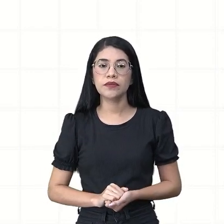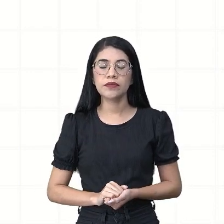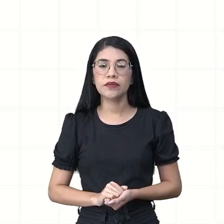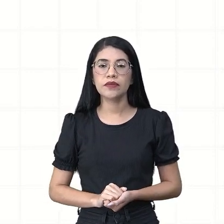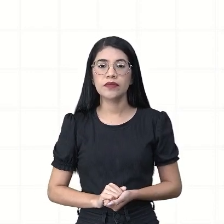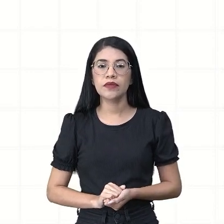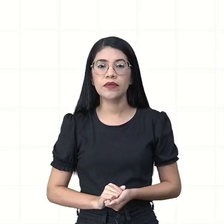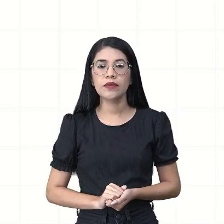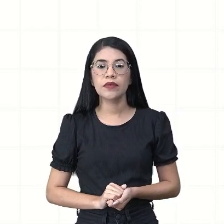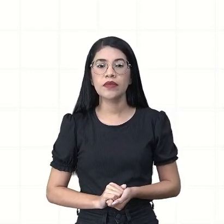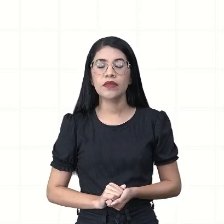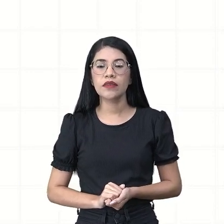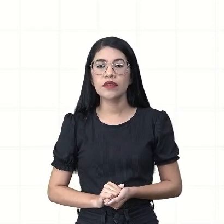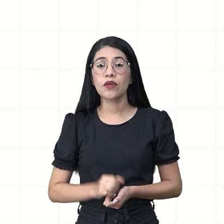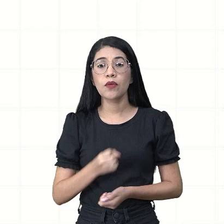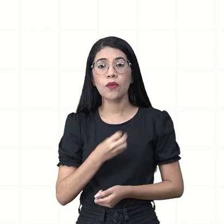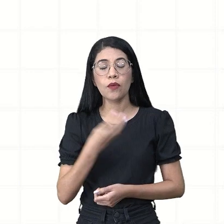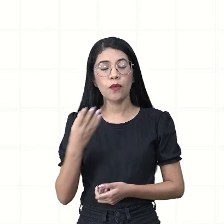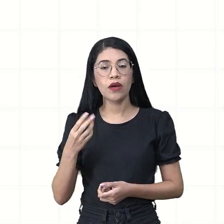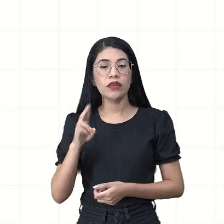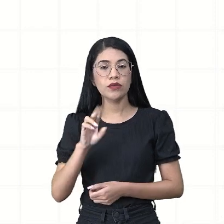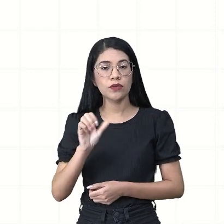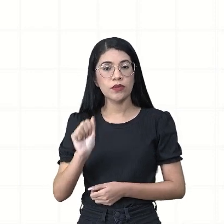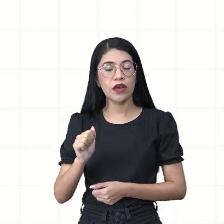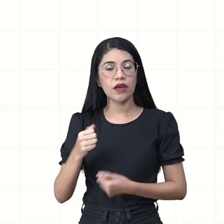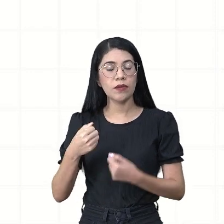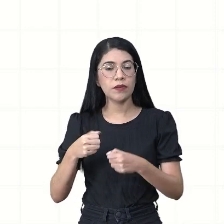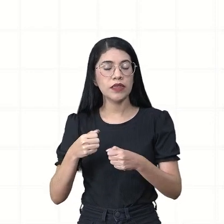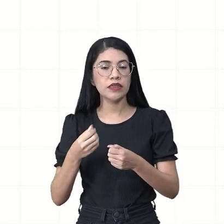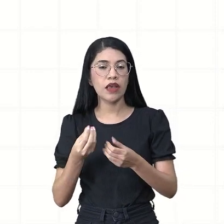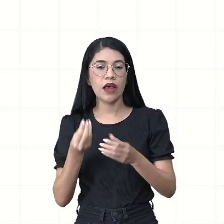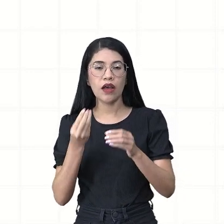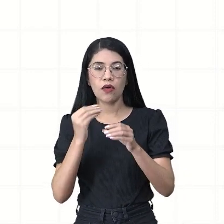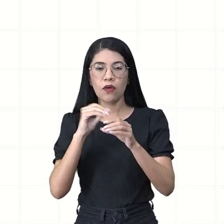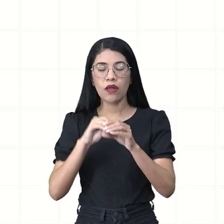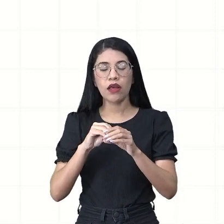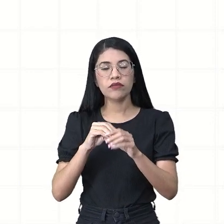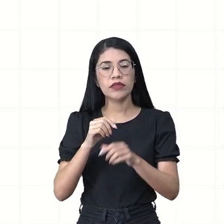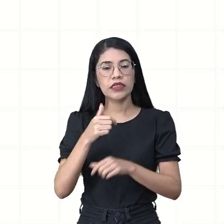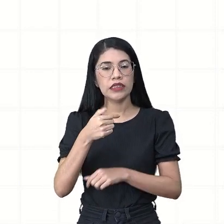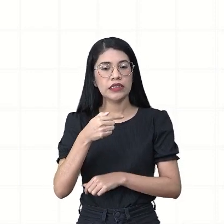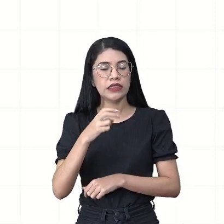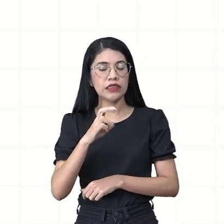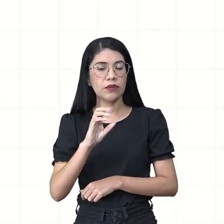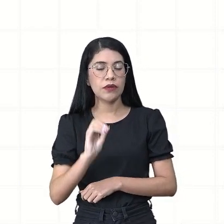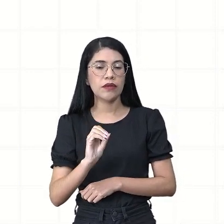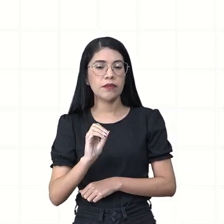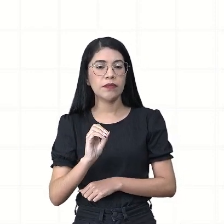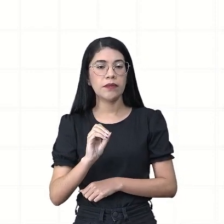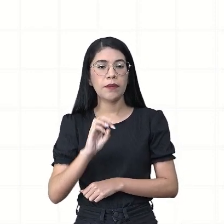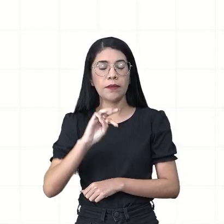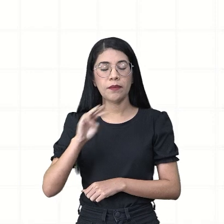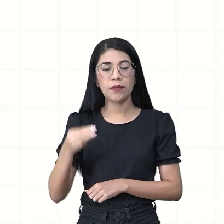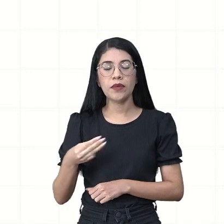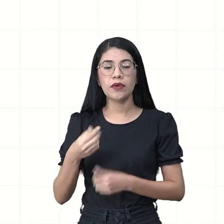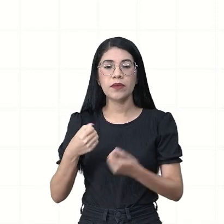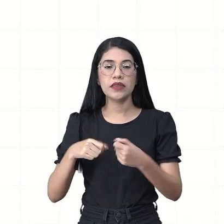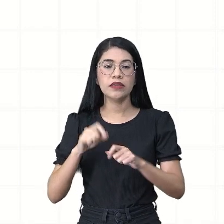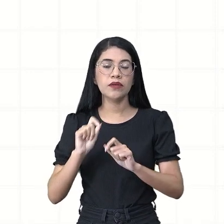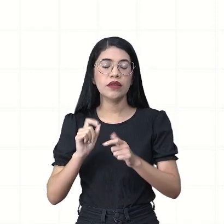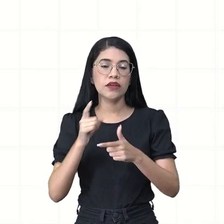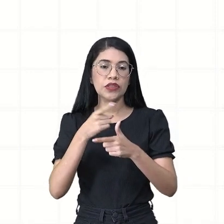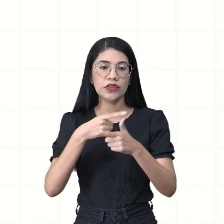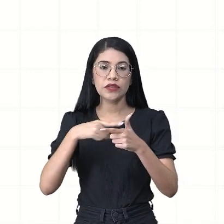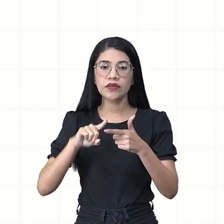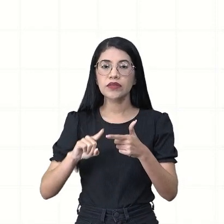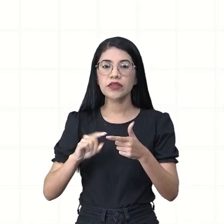eu saber quantas unidades astronômicas cabem aqui dentro de 750 milhões, eu tenho que fazer a divisão,